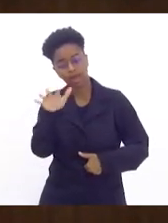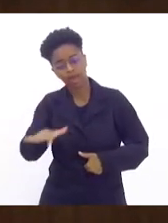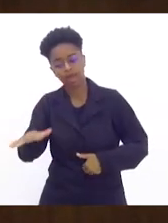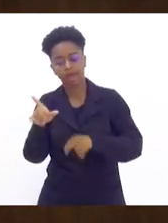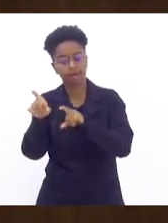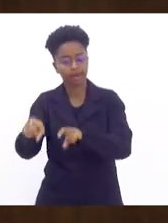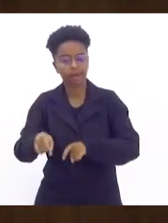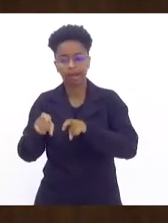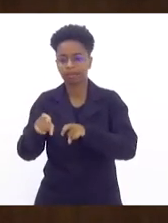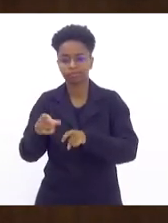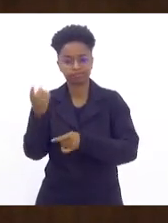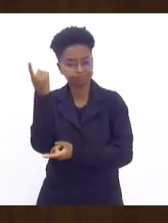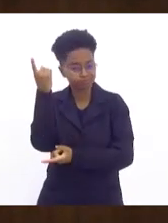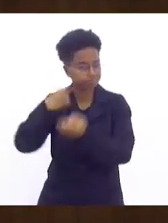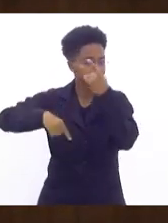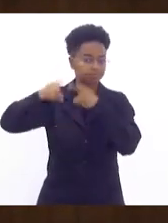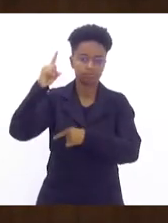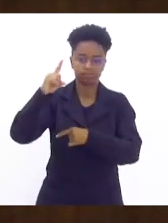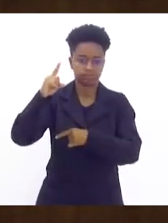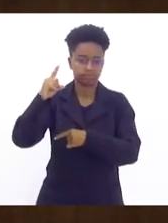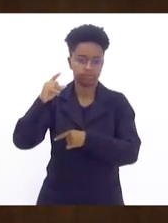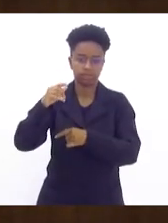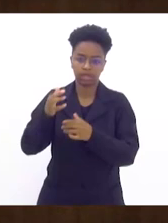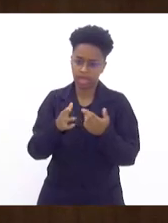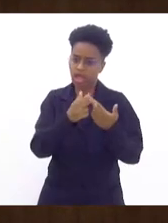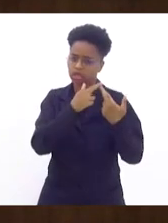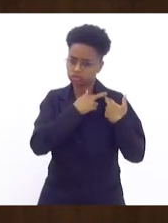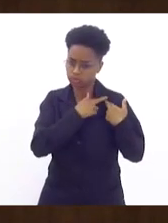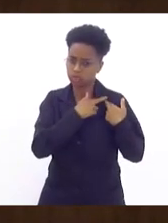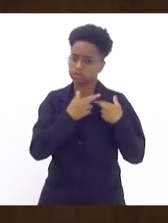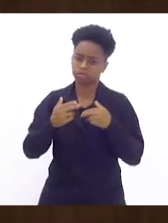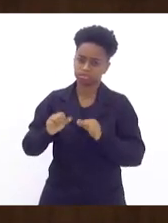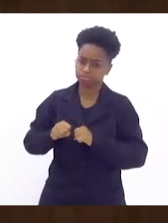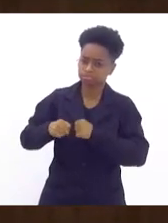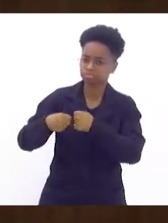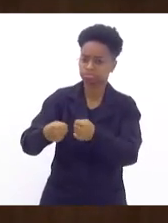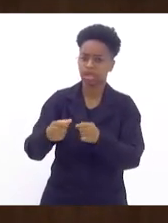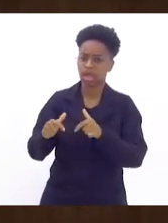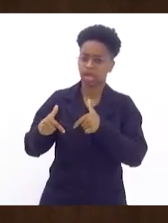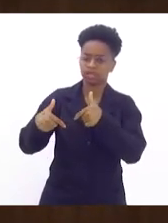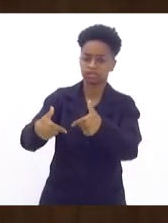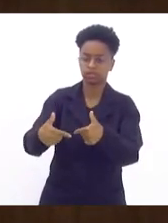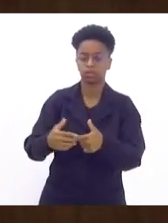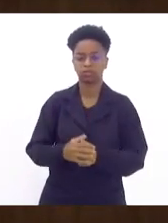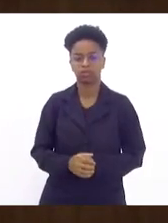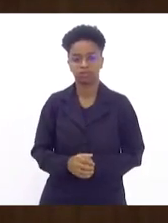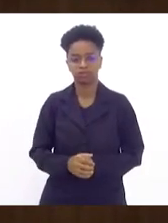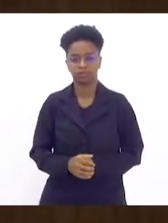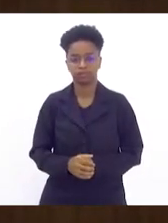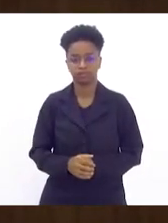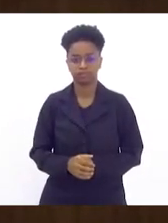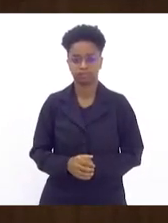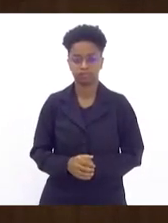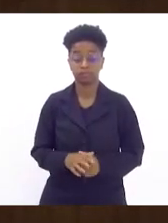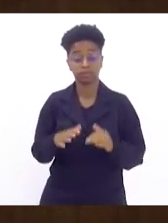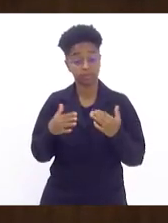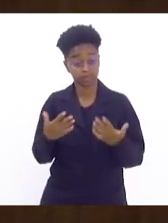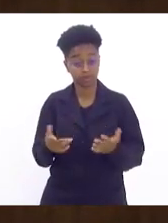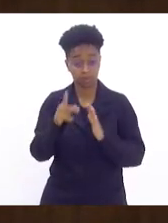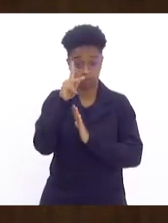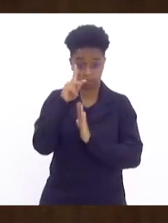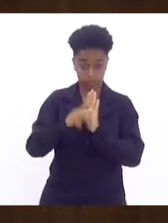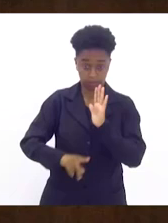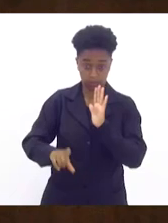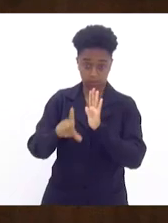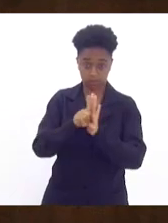chegado junto digamos assim com muita responsabilidade muita ação Então essa esse projeto